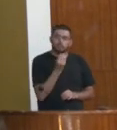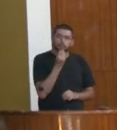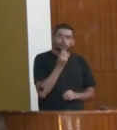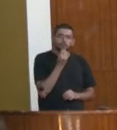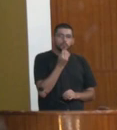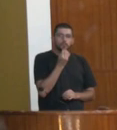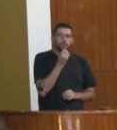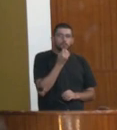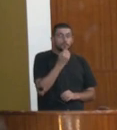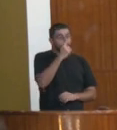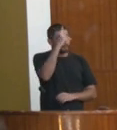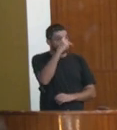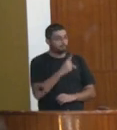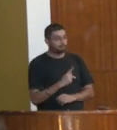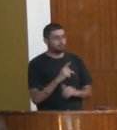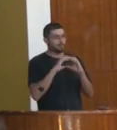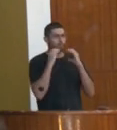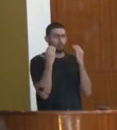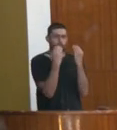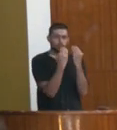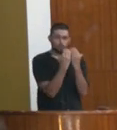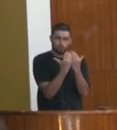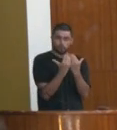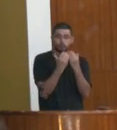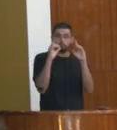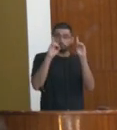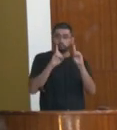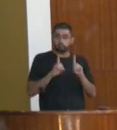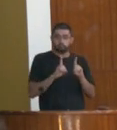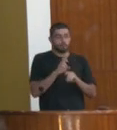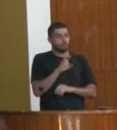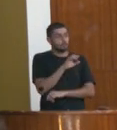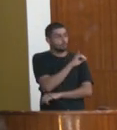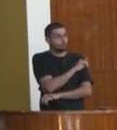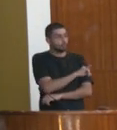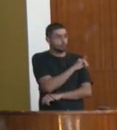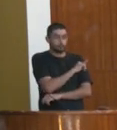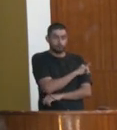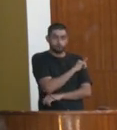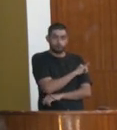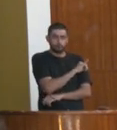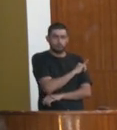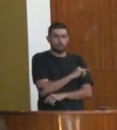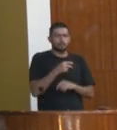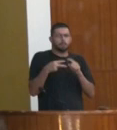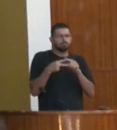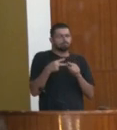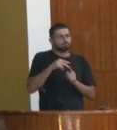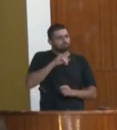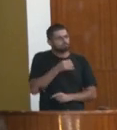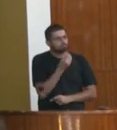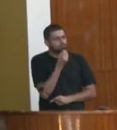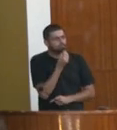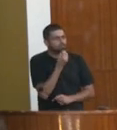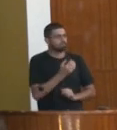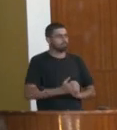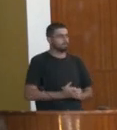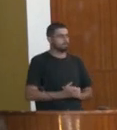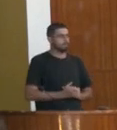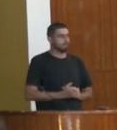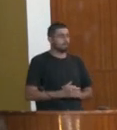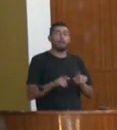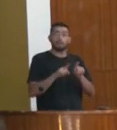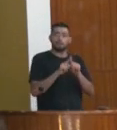ser presidente do Conselho da Pessoa com Deficiência da cidade do Rio de Janeiro por duas oportunidades. Fui